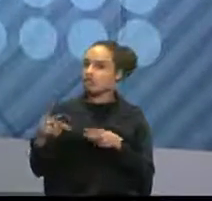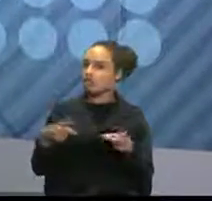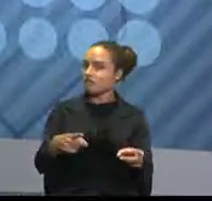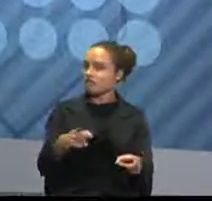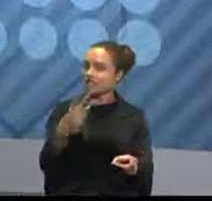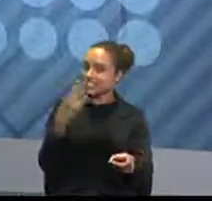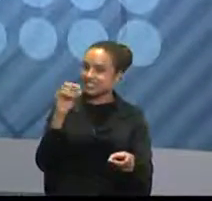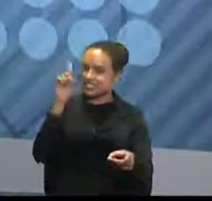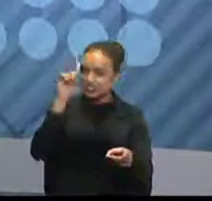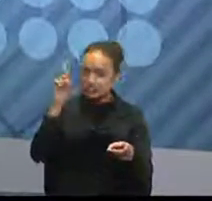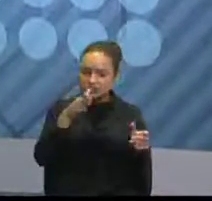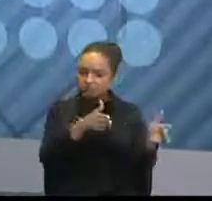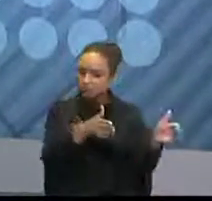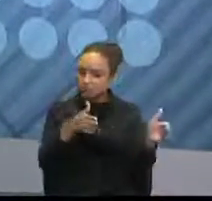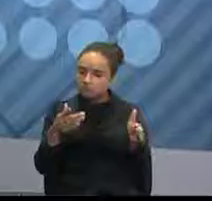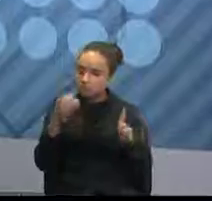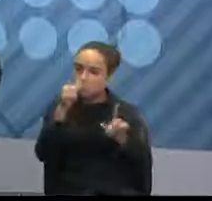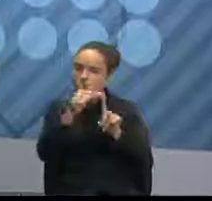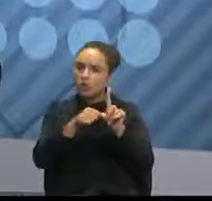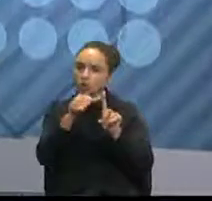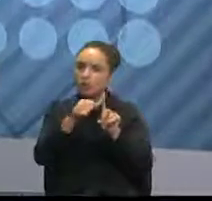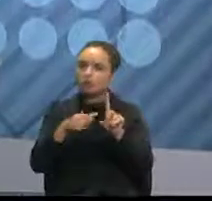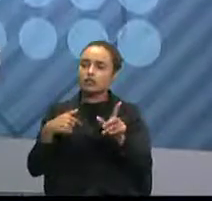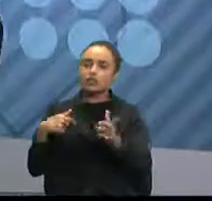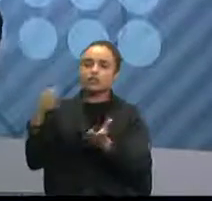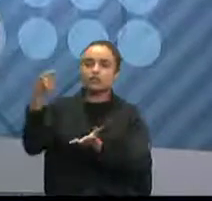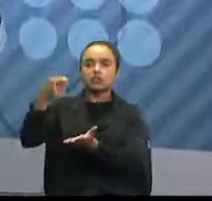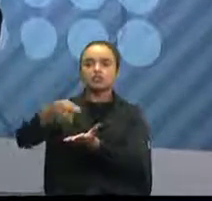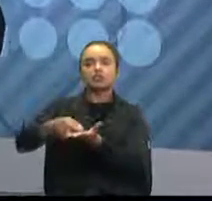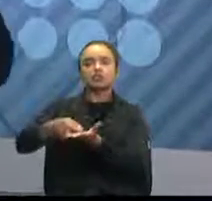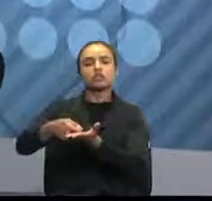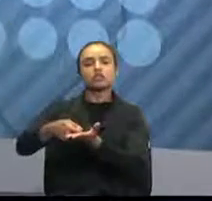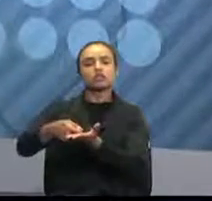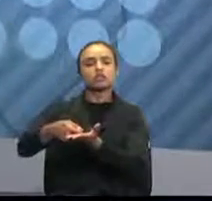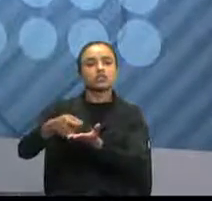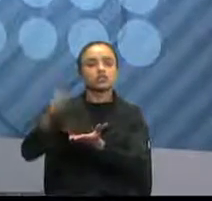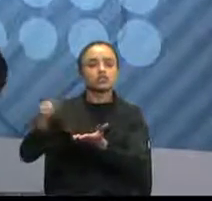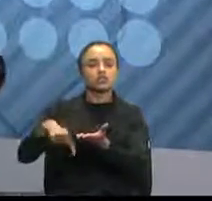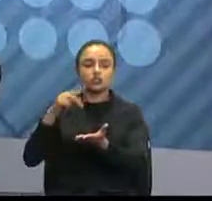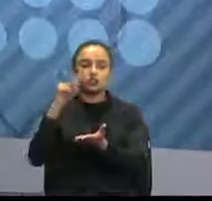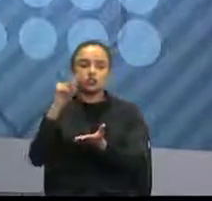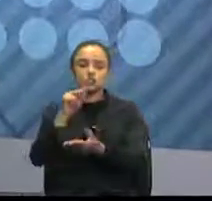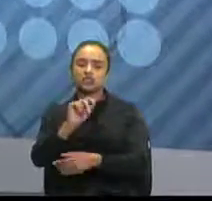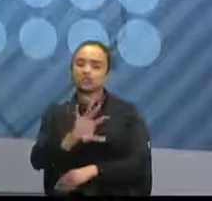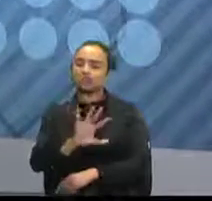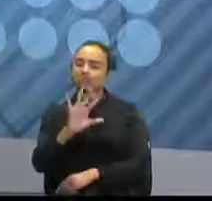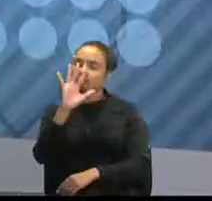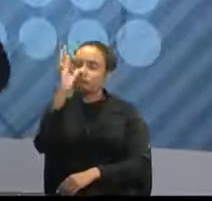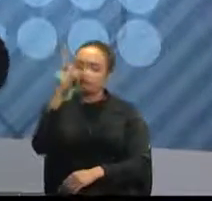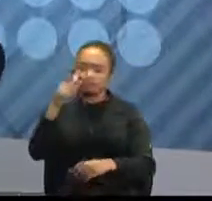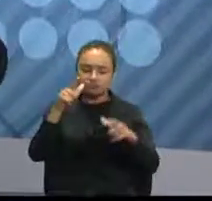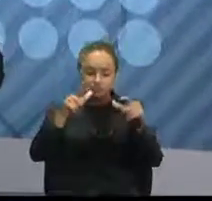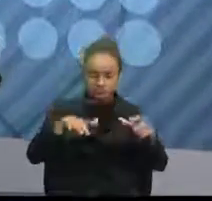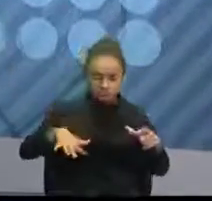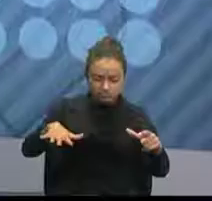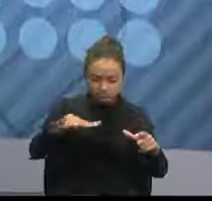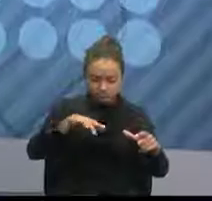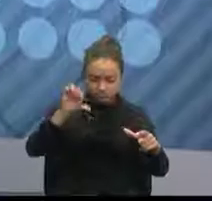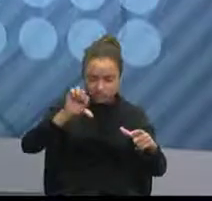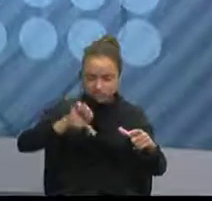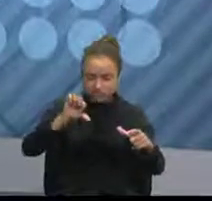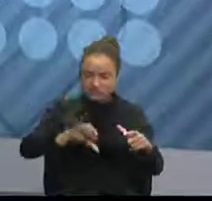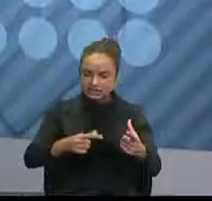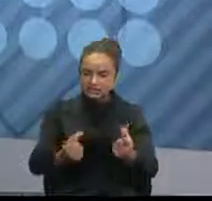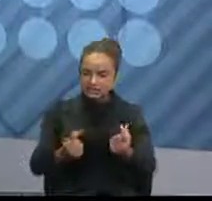chegou o período dia d para que tá né fazer esse contrato eu vi lá que acontece algumas situações no bairro que vai desvalorizar os imóveis